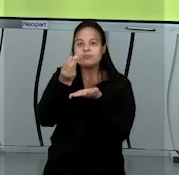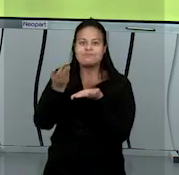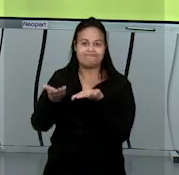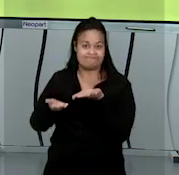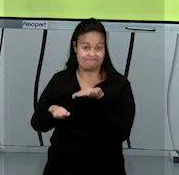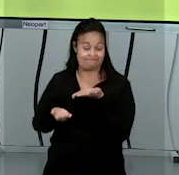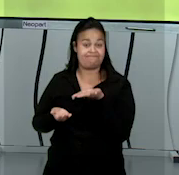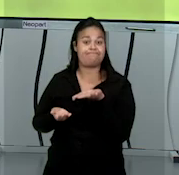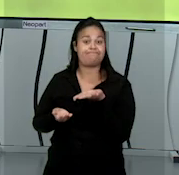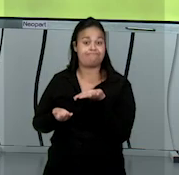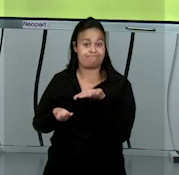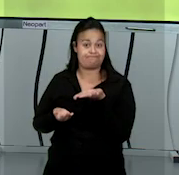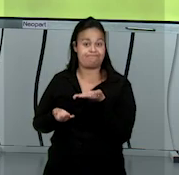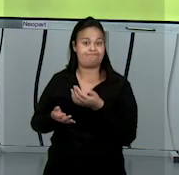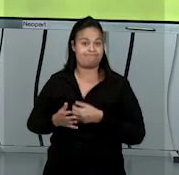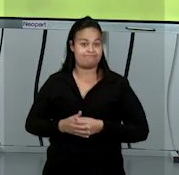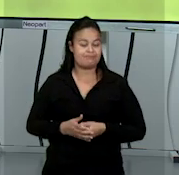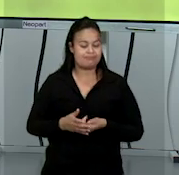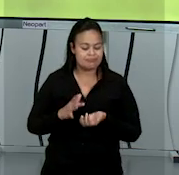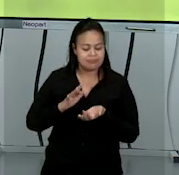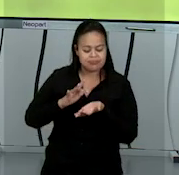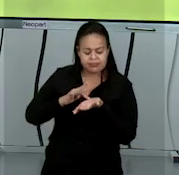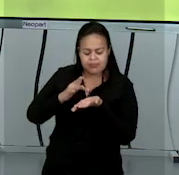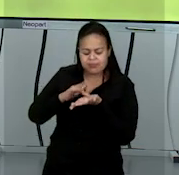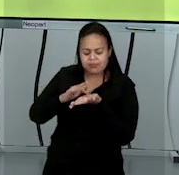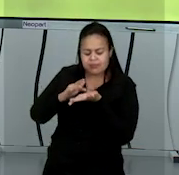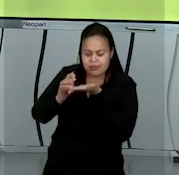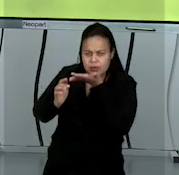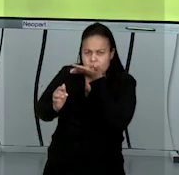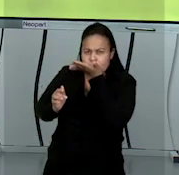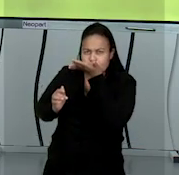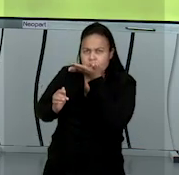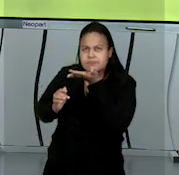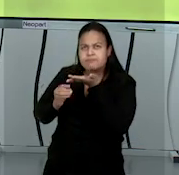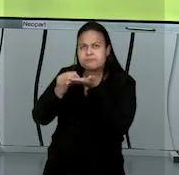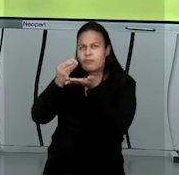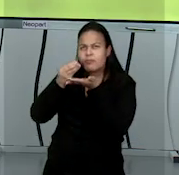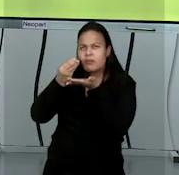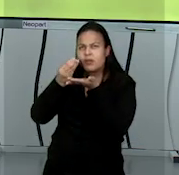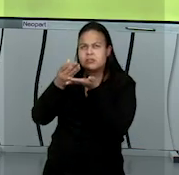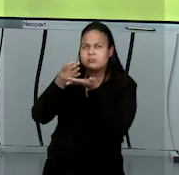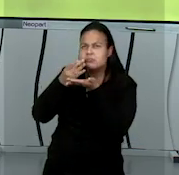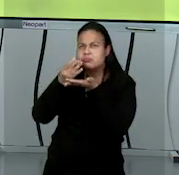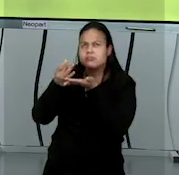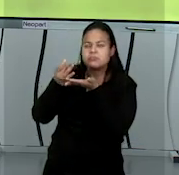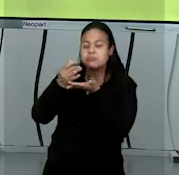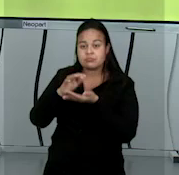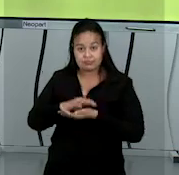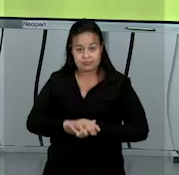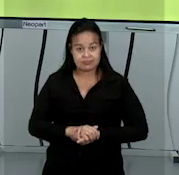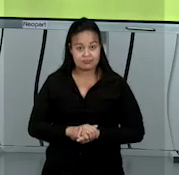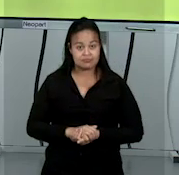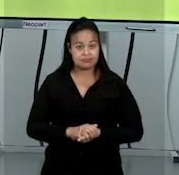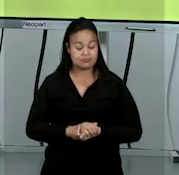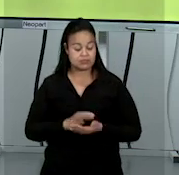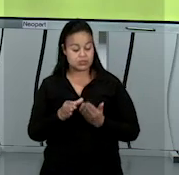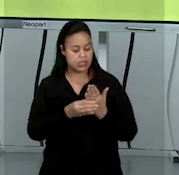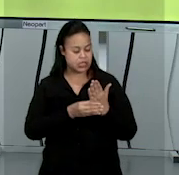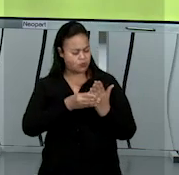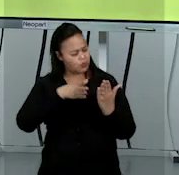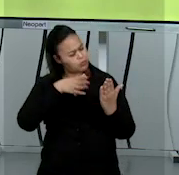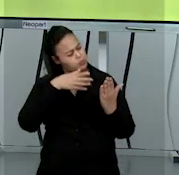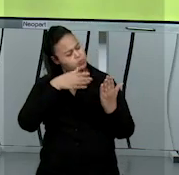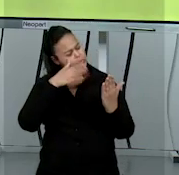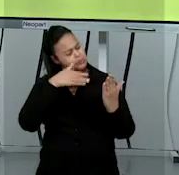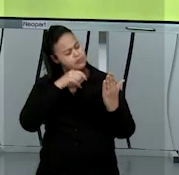assim, nós fazemos uma prova, uma pequena experiência ali. É a mesma coisa com o livro. Antes de ler todo o livro,